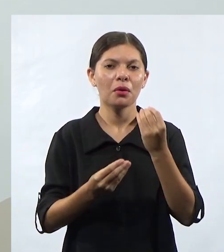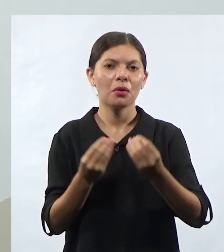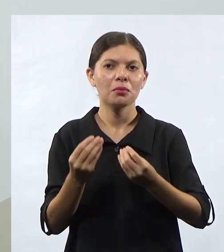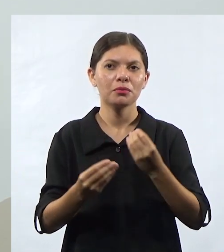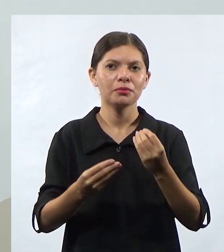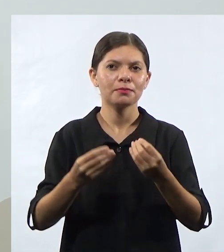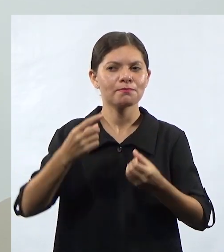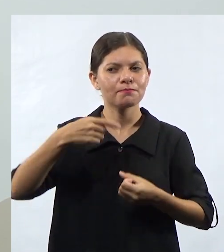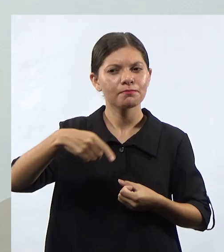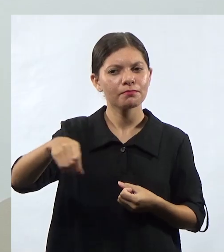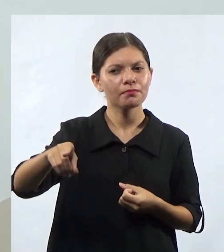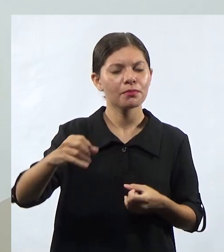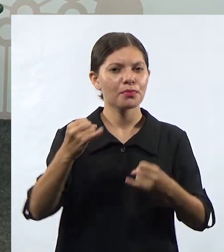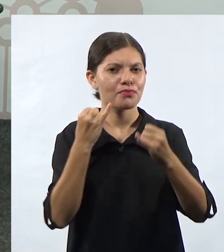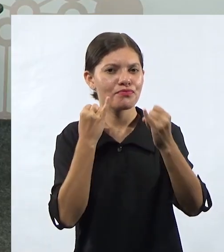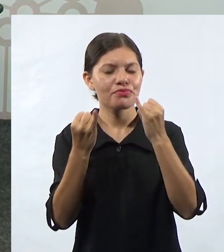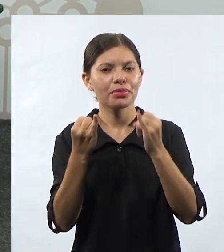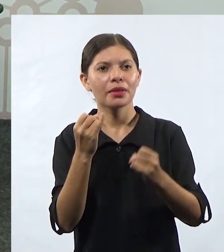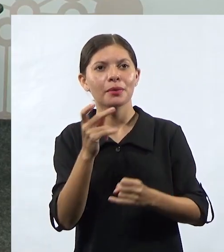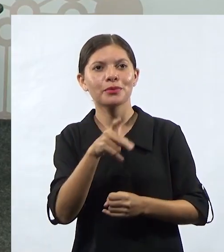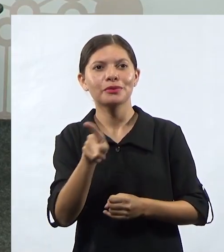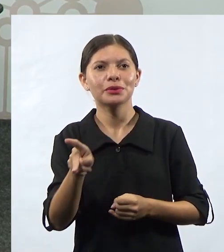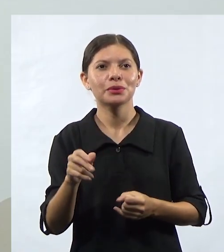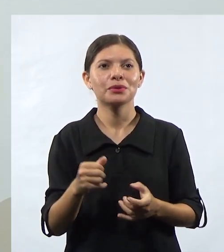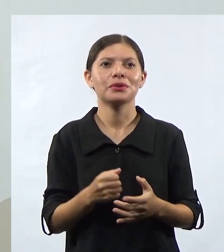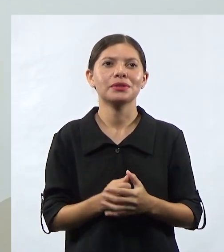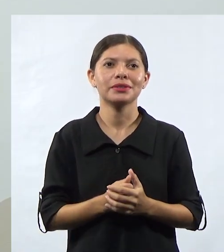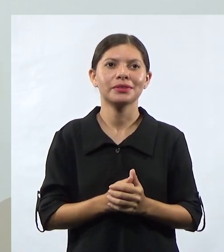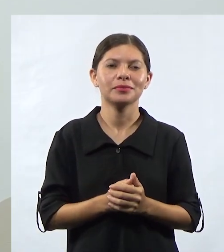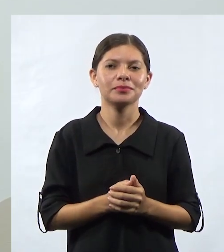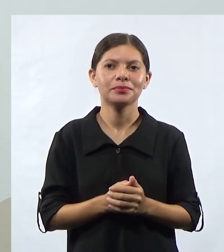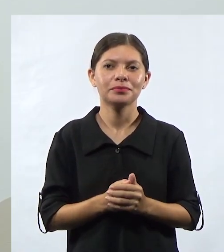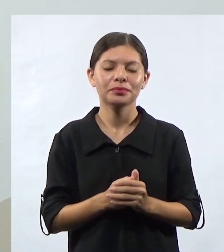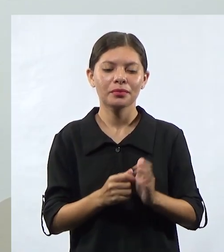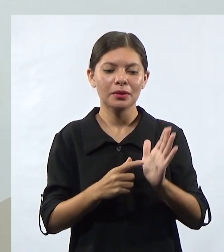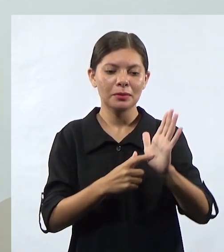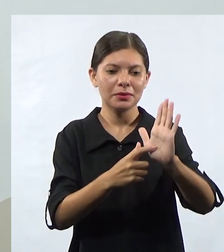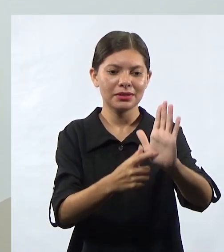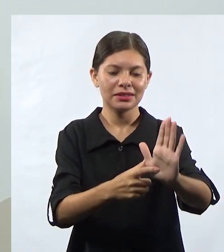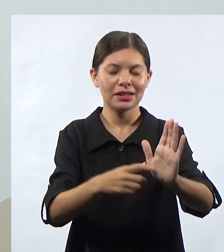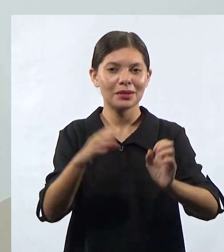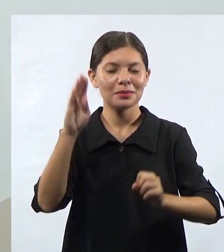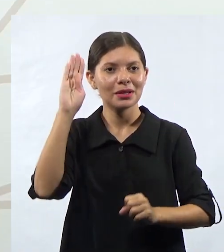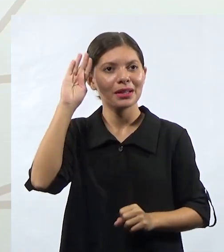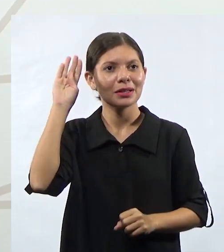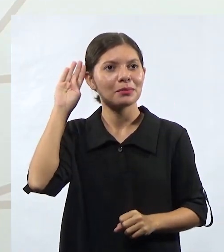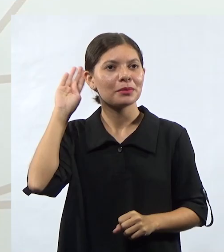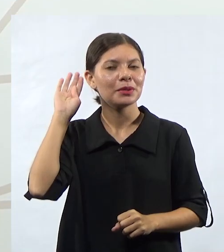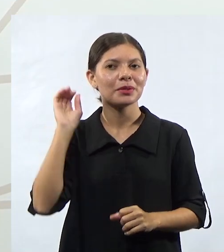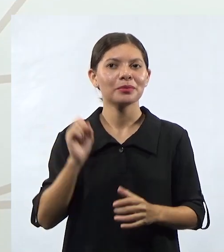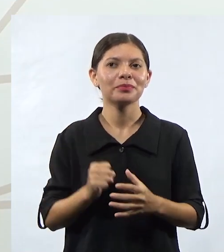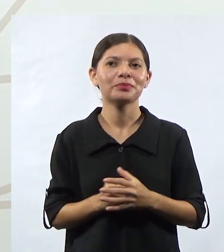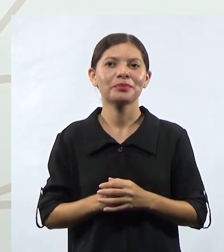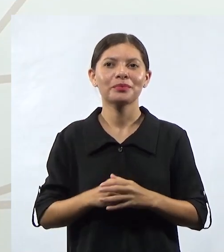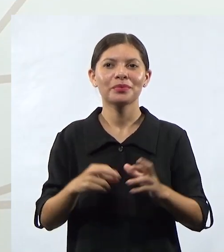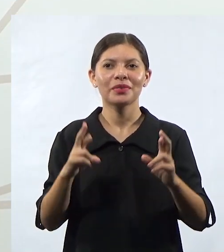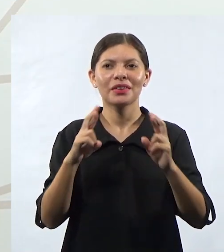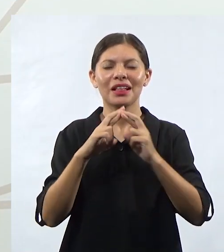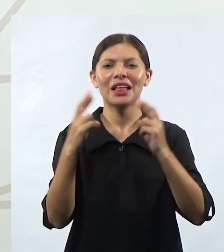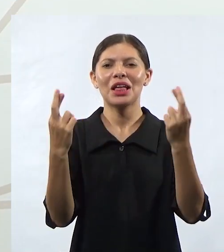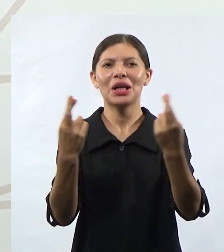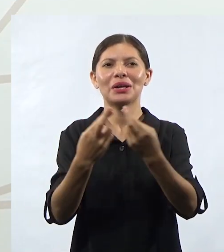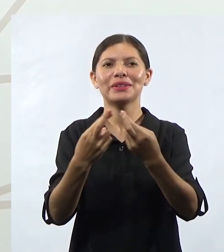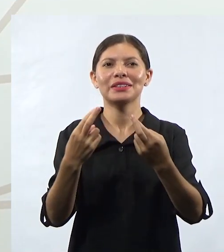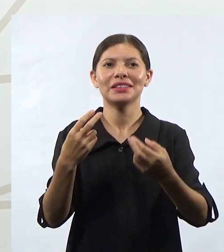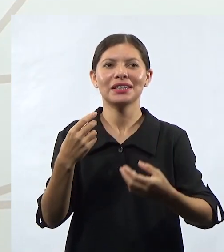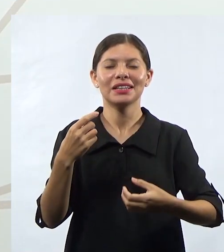esses dados para os professores, para apresentar para a academia? Então agora vem a segunda... Não é só reunir tudo e mandar no AVA para a